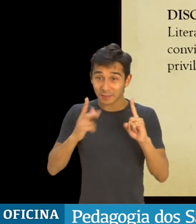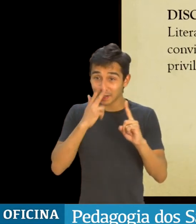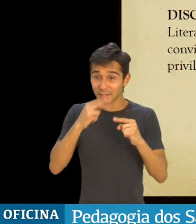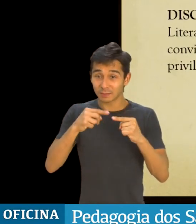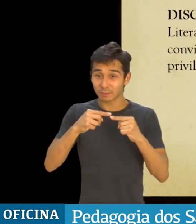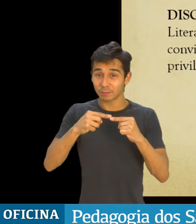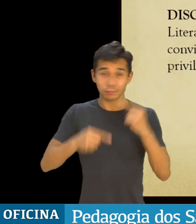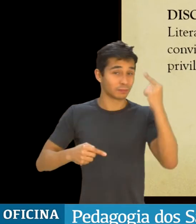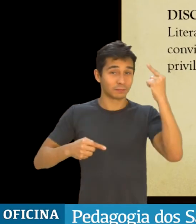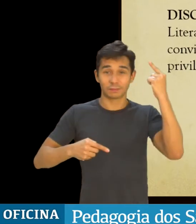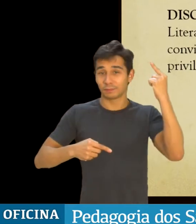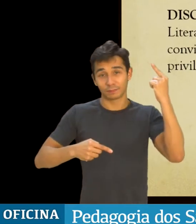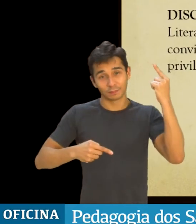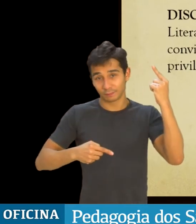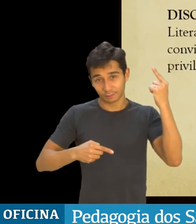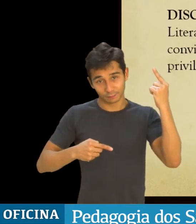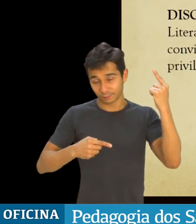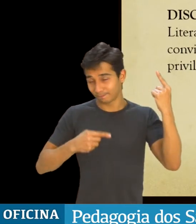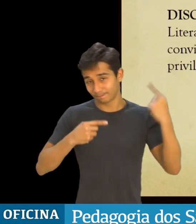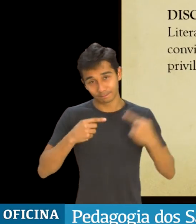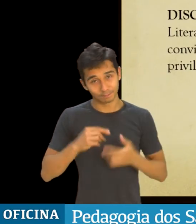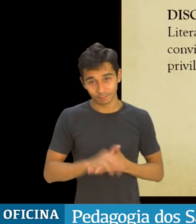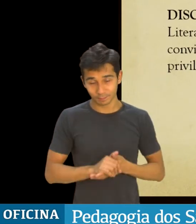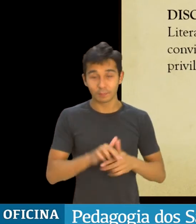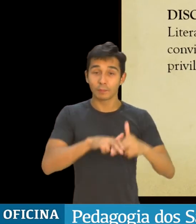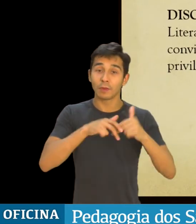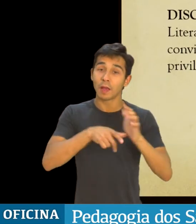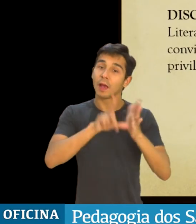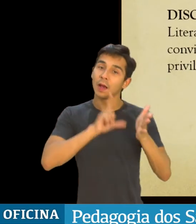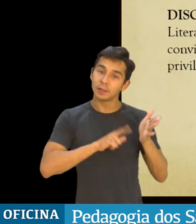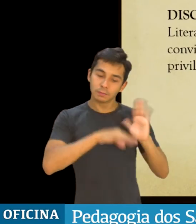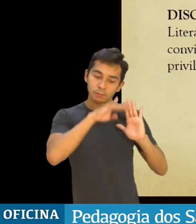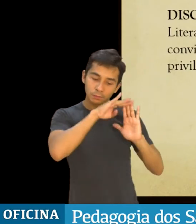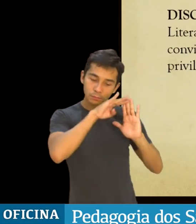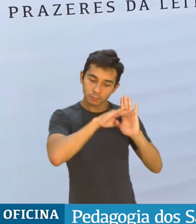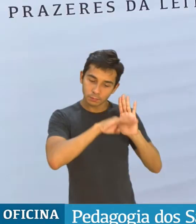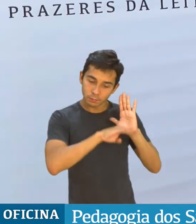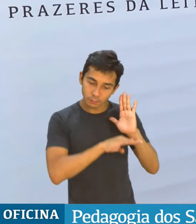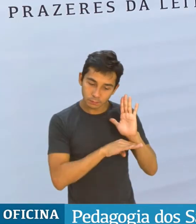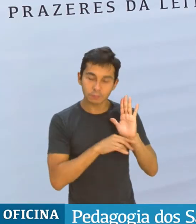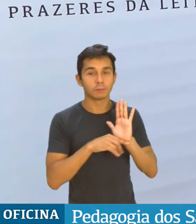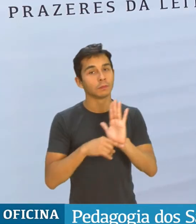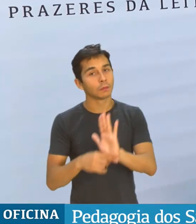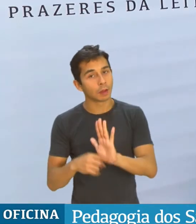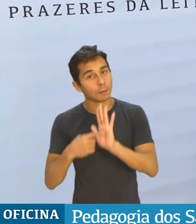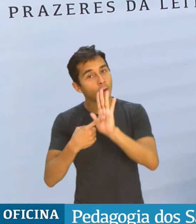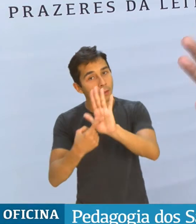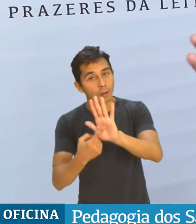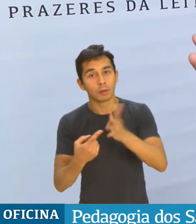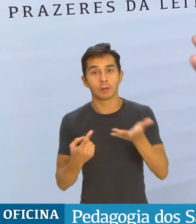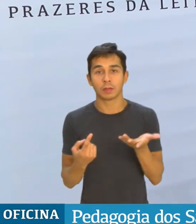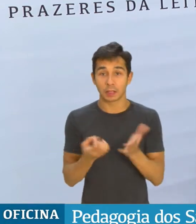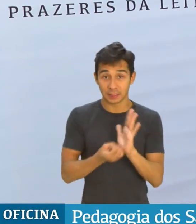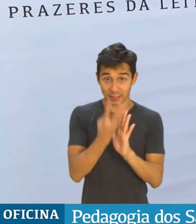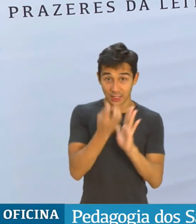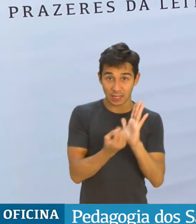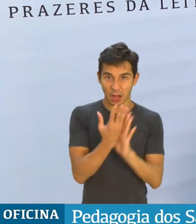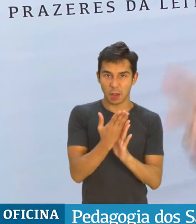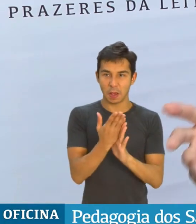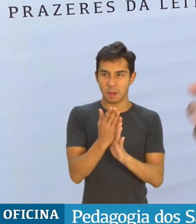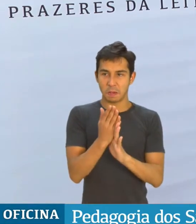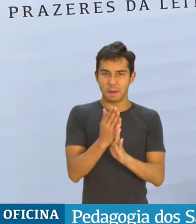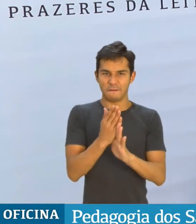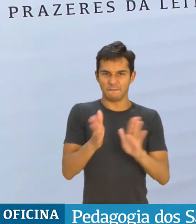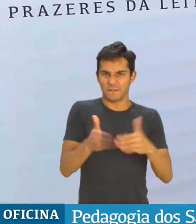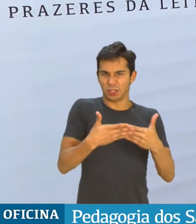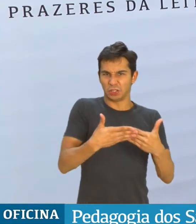dentro daquelas orientações que a gente passa. Nossa, então o sarau, ele é totalmente engessado, vai